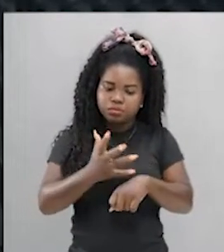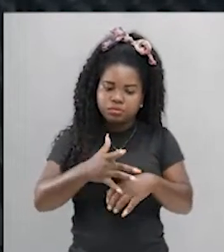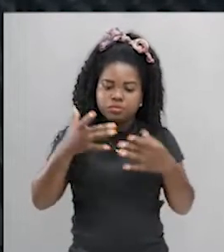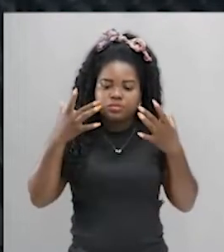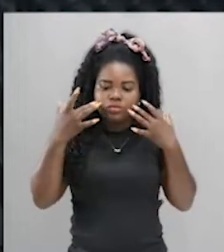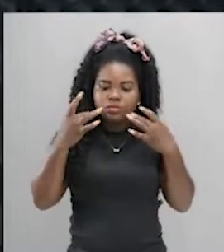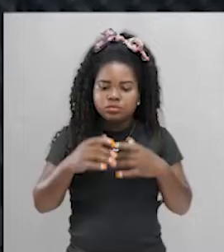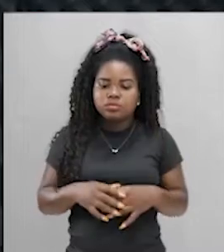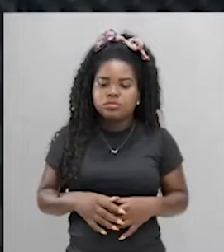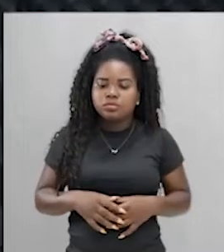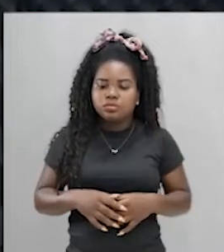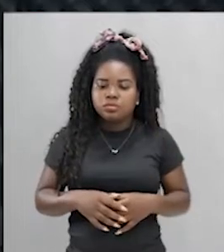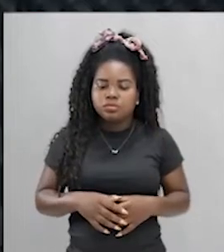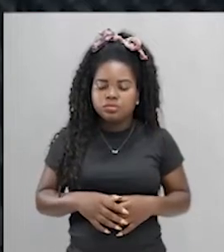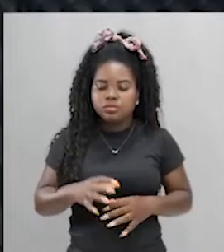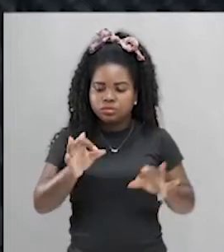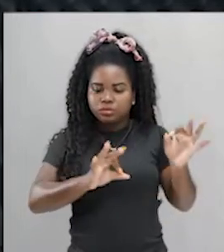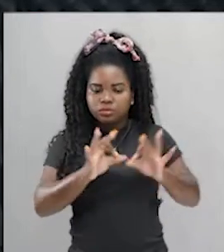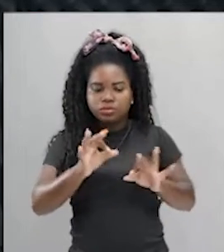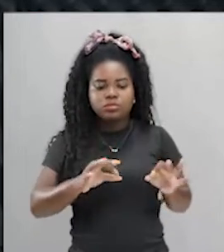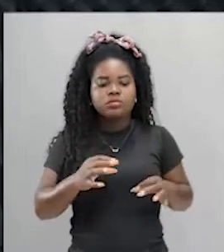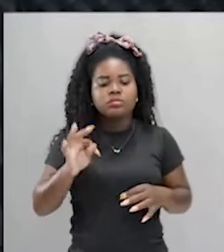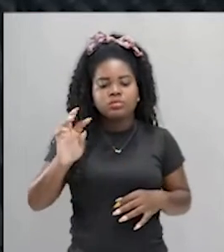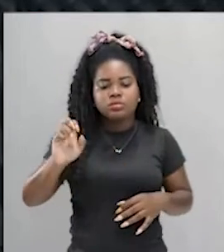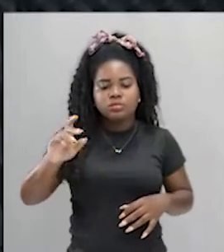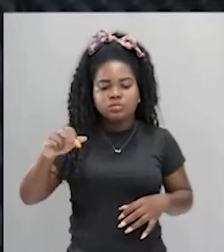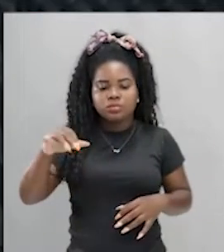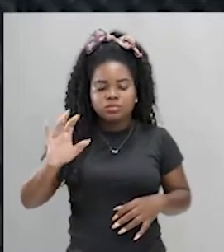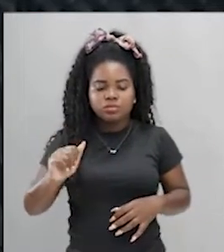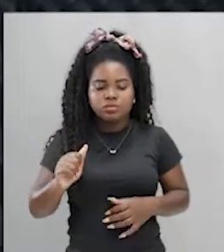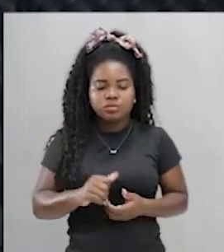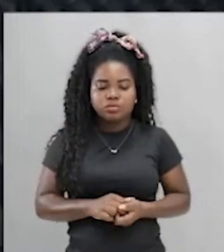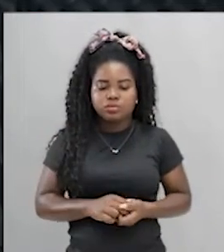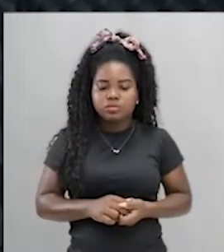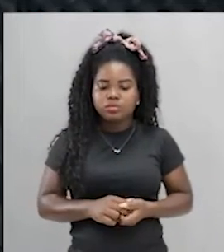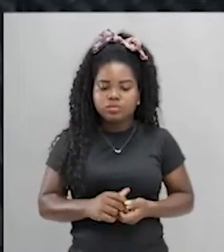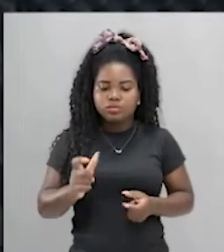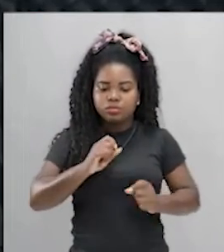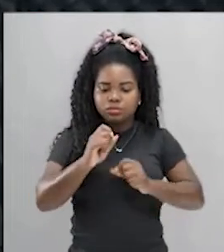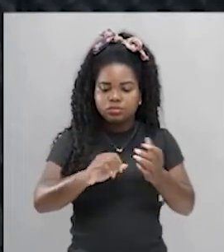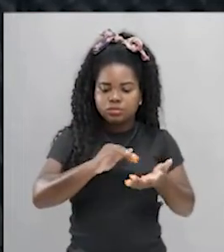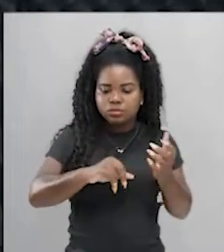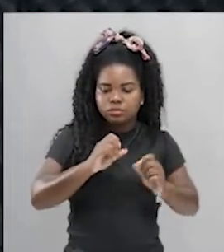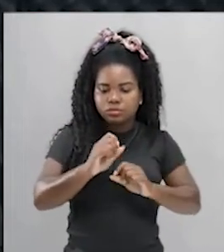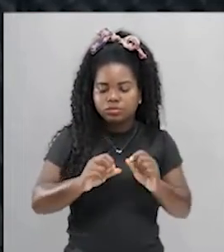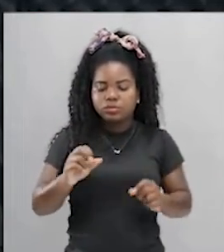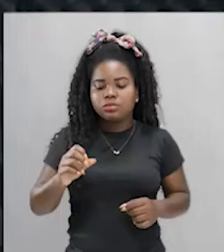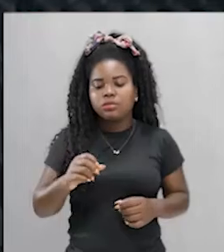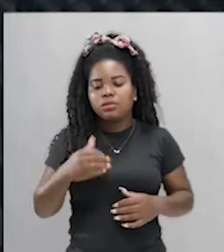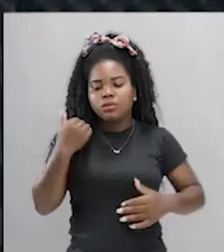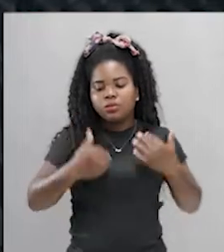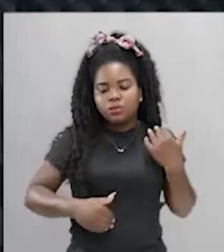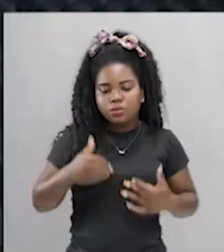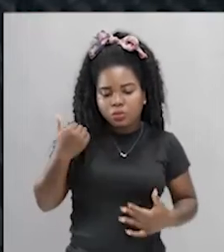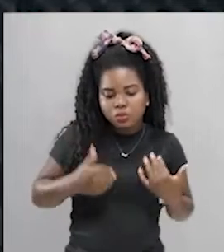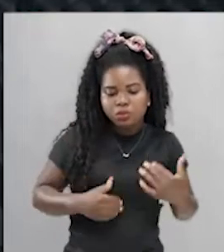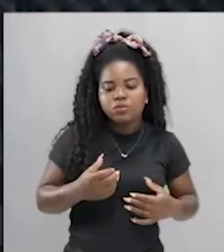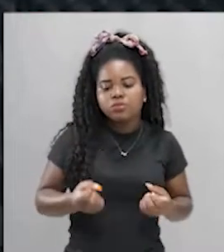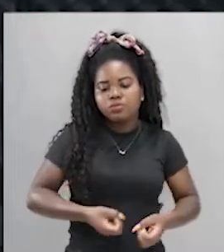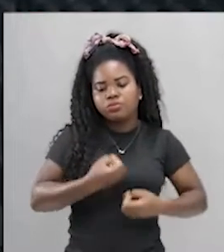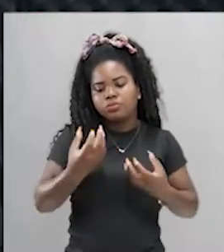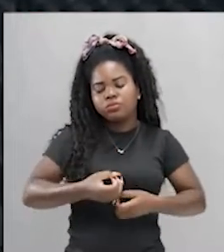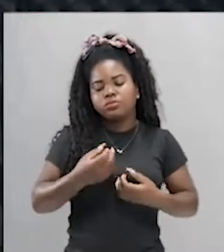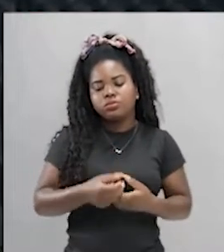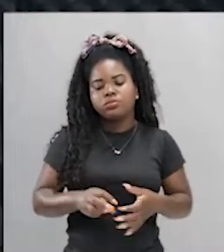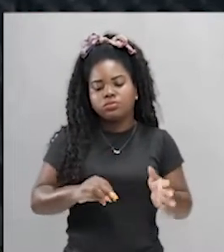por técnicas estabelecidas, principalmente a exaustão física. Pretende eliminar as resistências que o organismo do ator produz diante de um conjunto